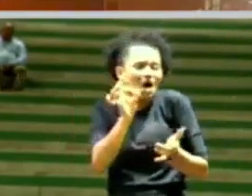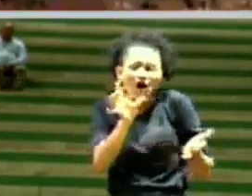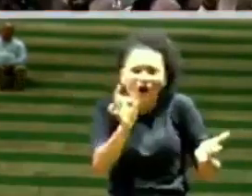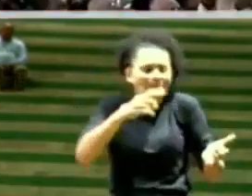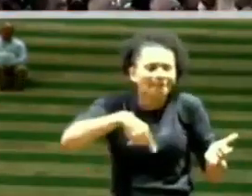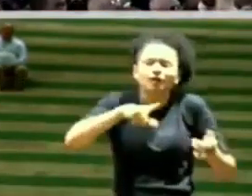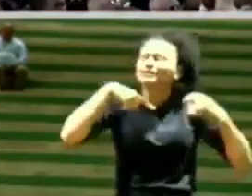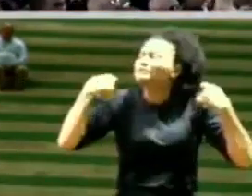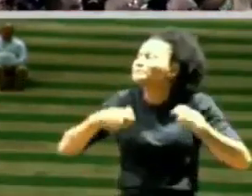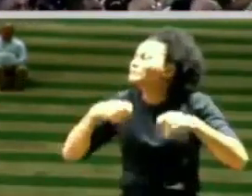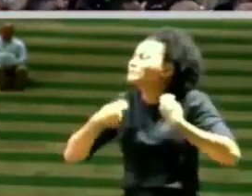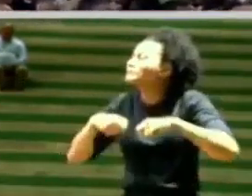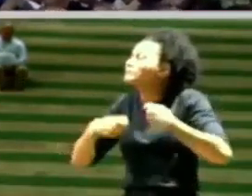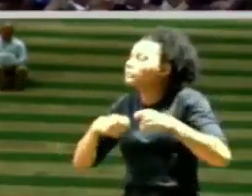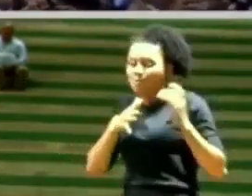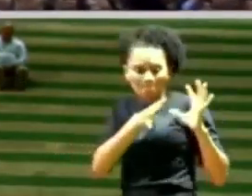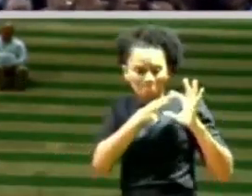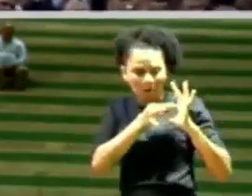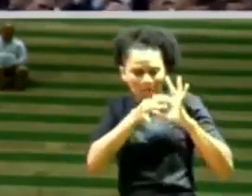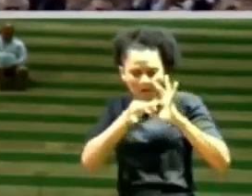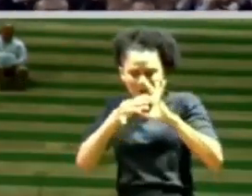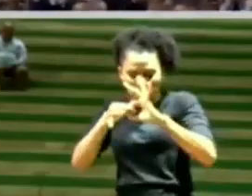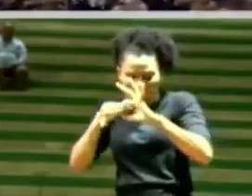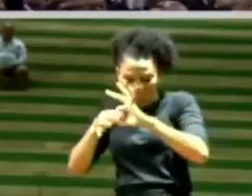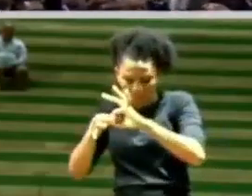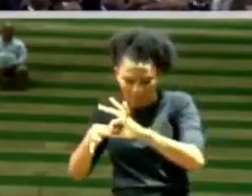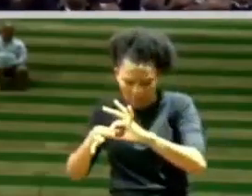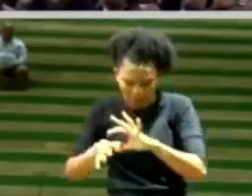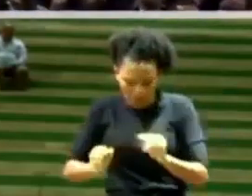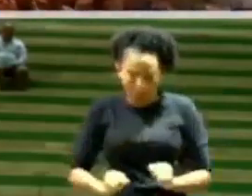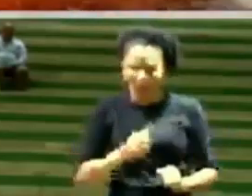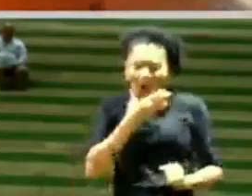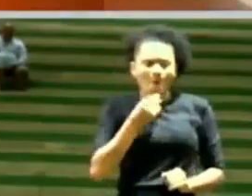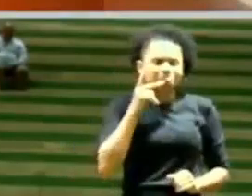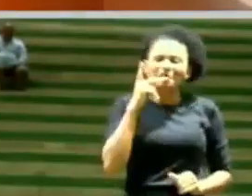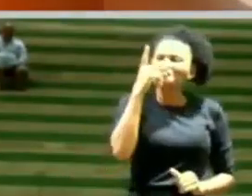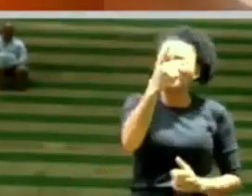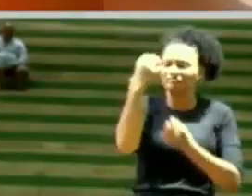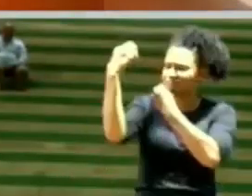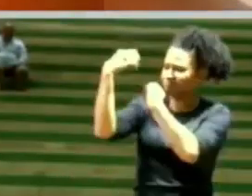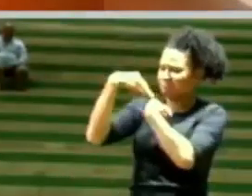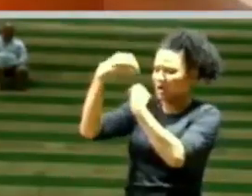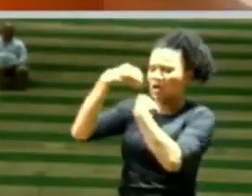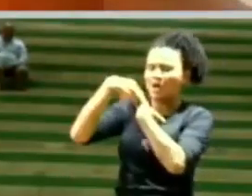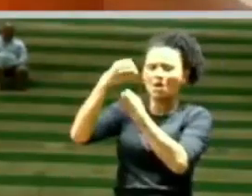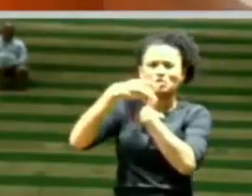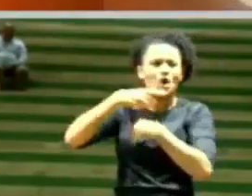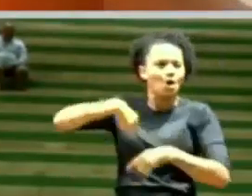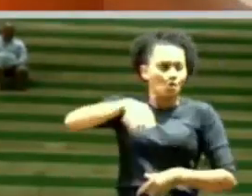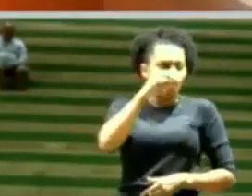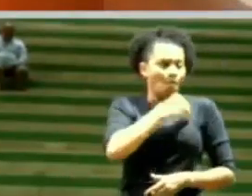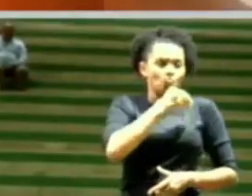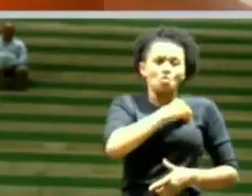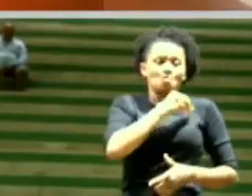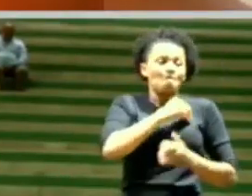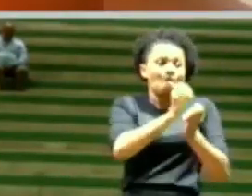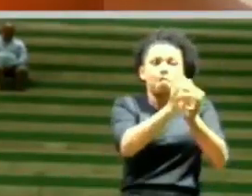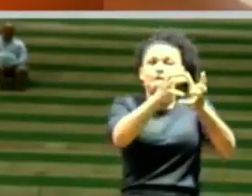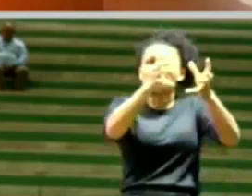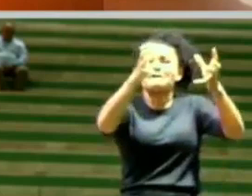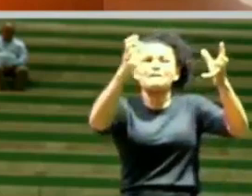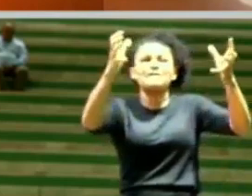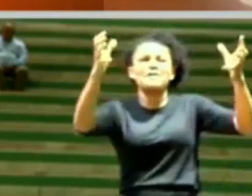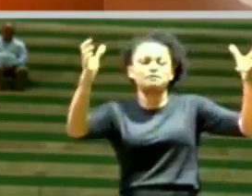mas é preciso considerar o contexto. O profeta nos ensina que quando o pecado é excessivo,